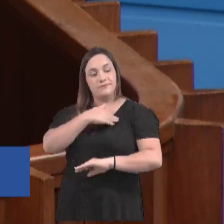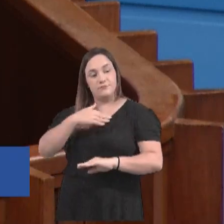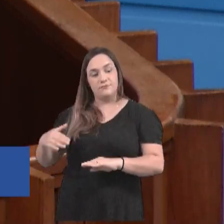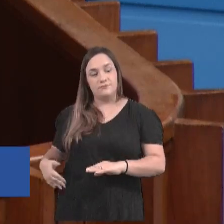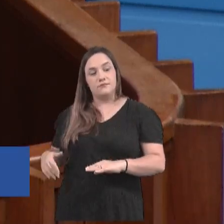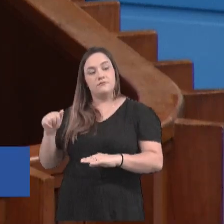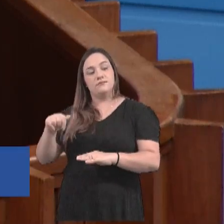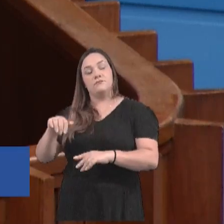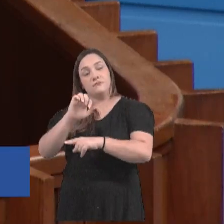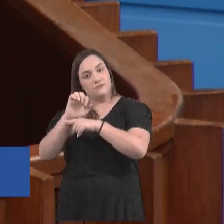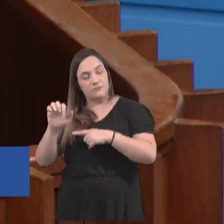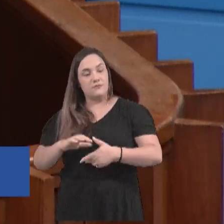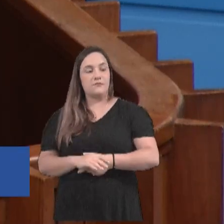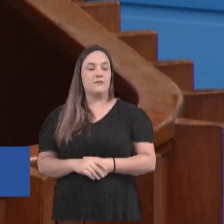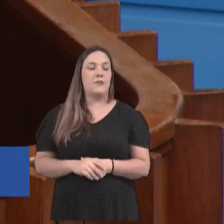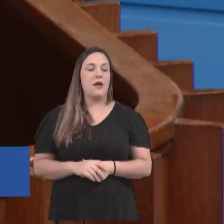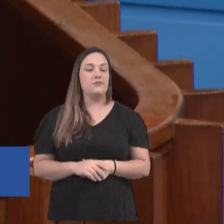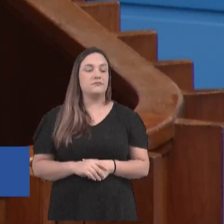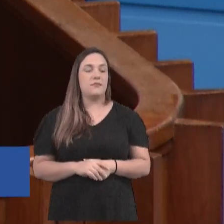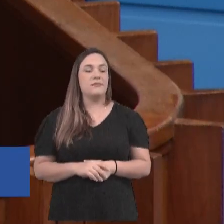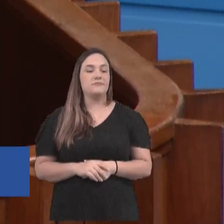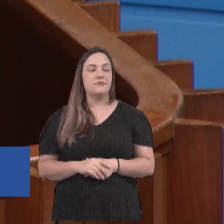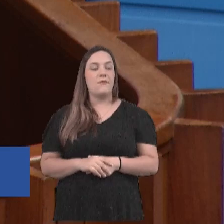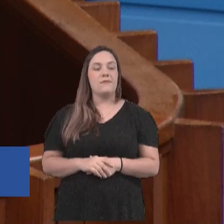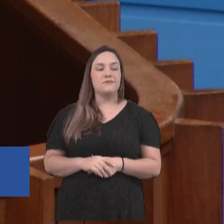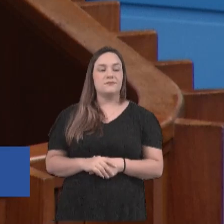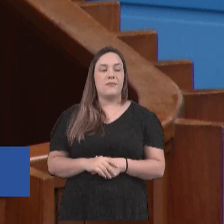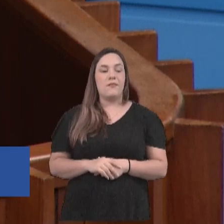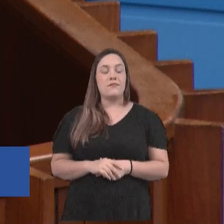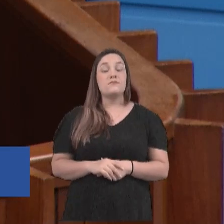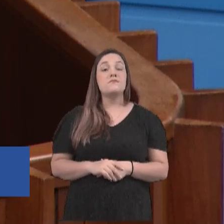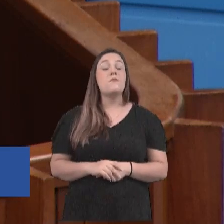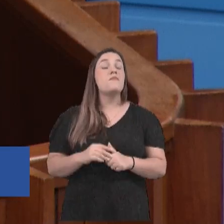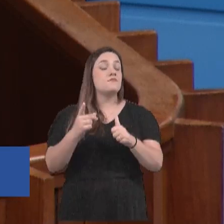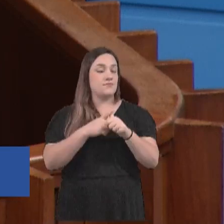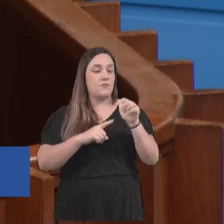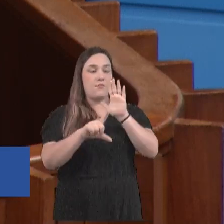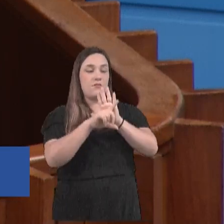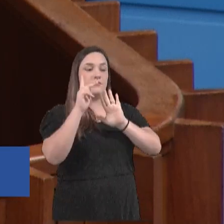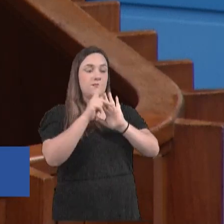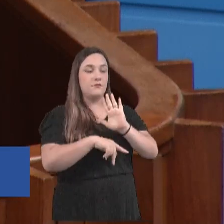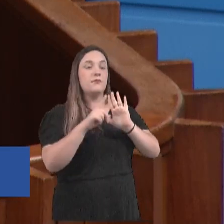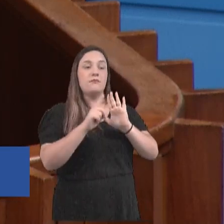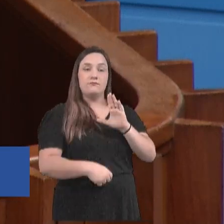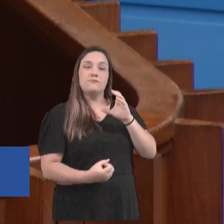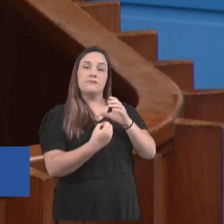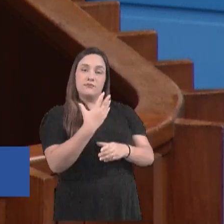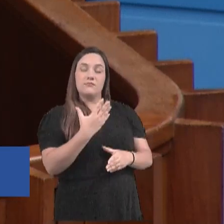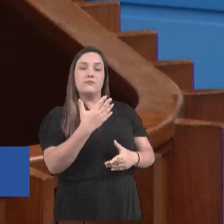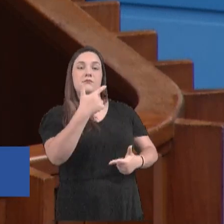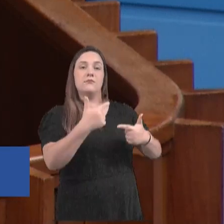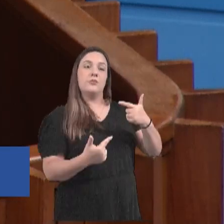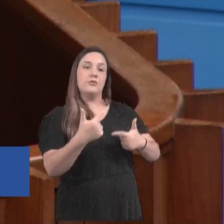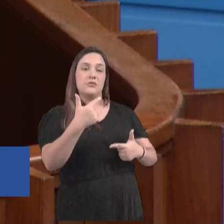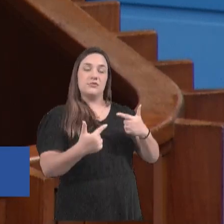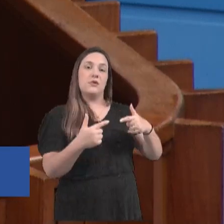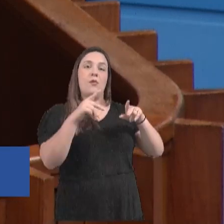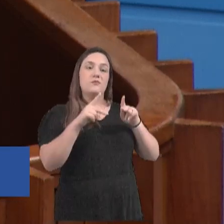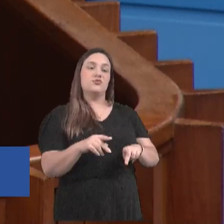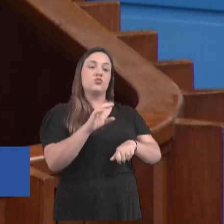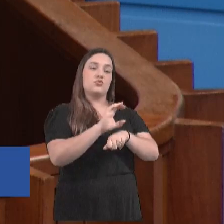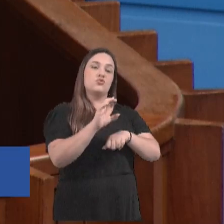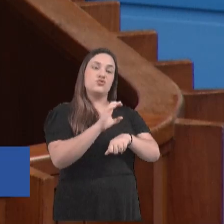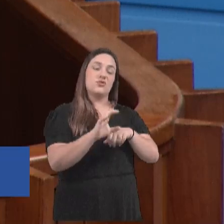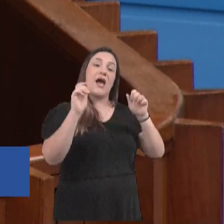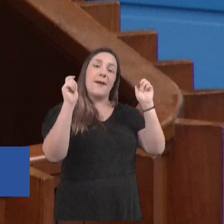Estado, e no intuito da gente poder avançar. Uma delas foi o projeto de lei instituindo a política de capacitação